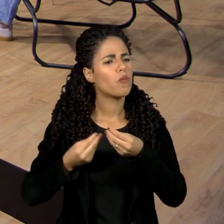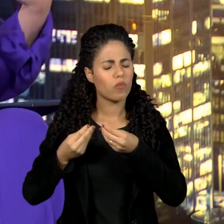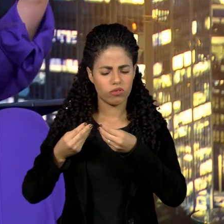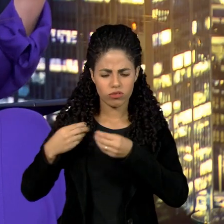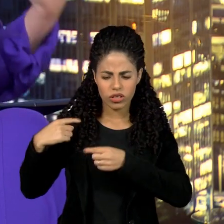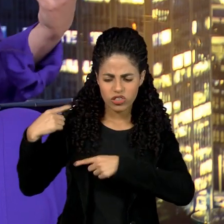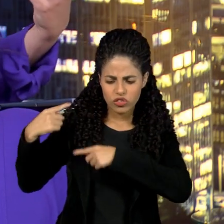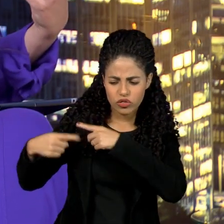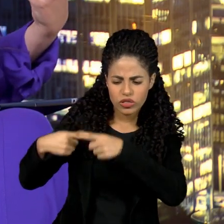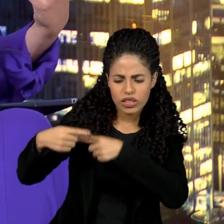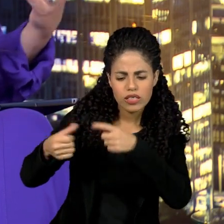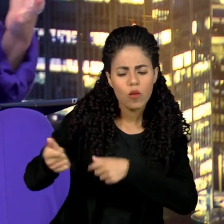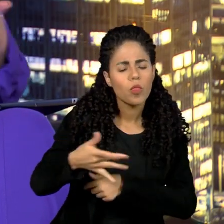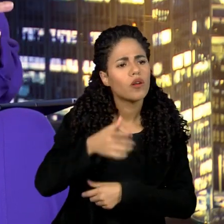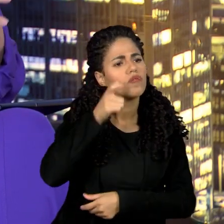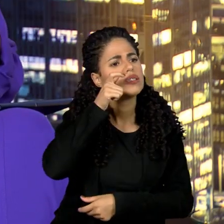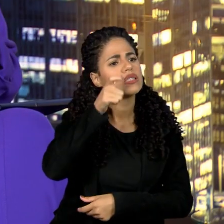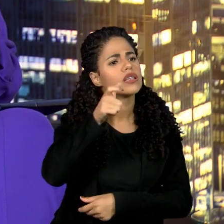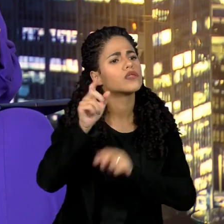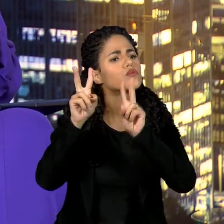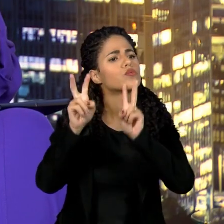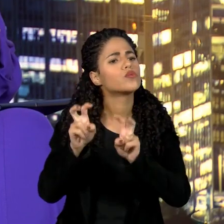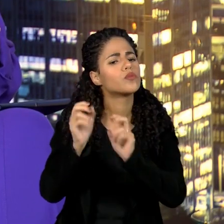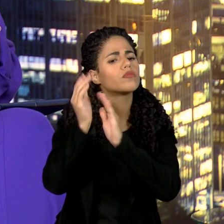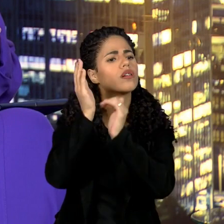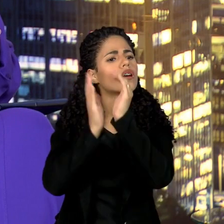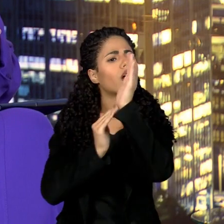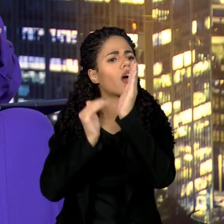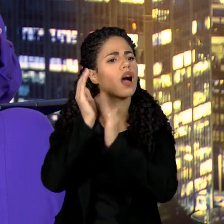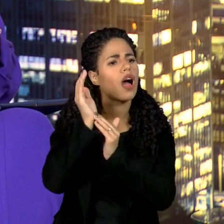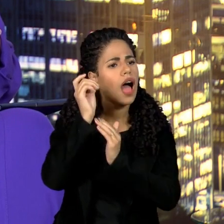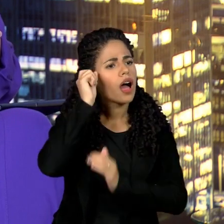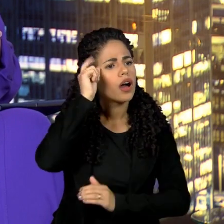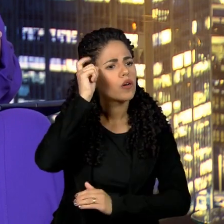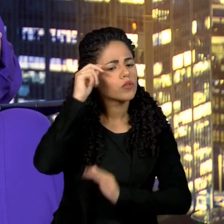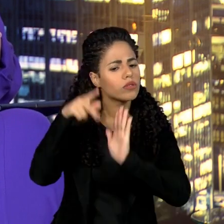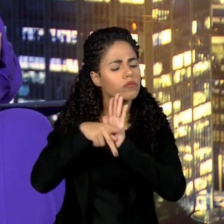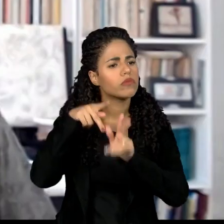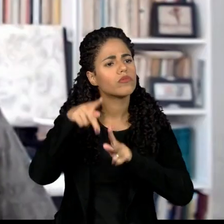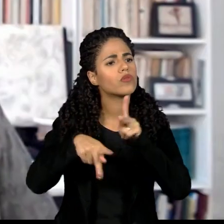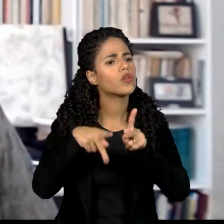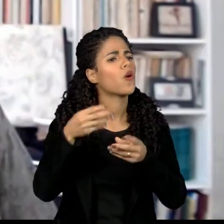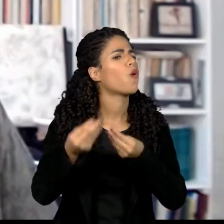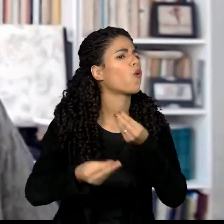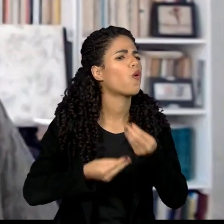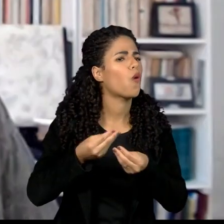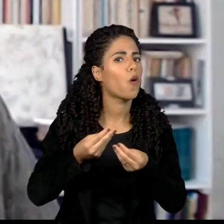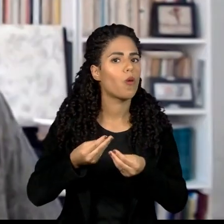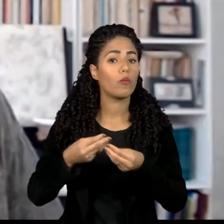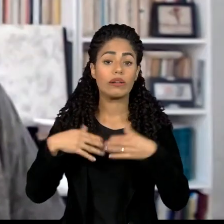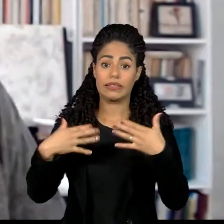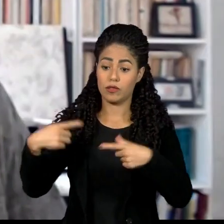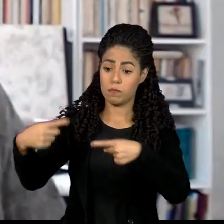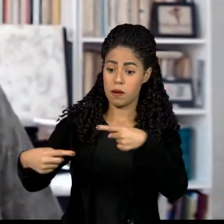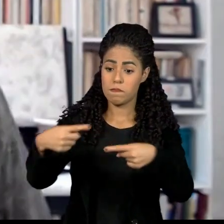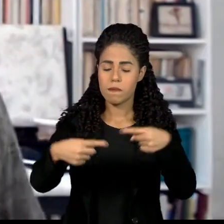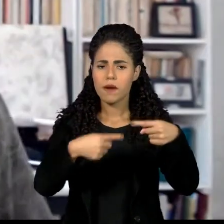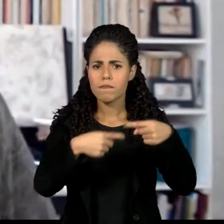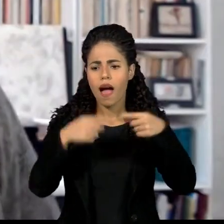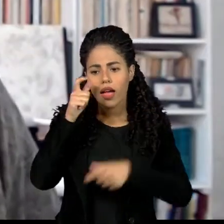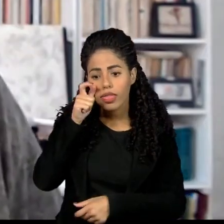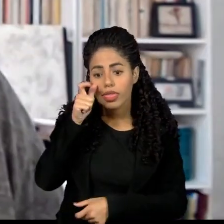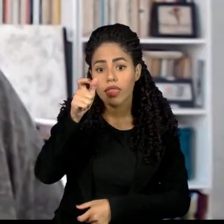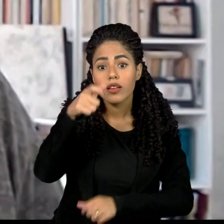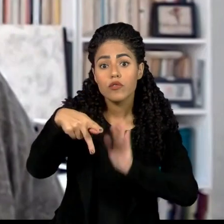elas tenham interesse sobre a nossa cultura popular, nosso folclore, Andrioli? estar em diálogo com os interesses das crianças